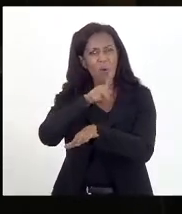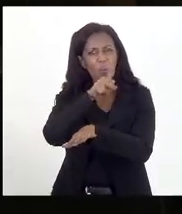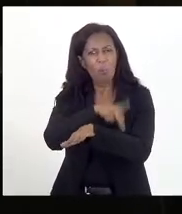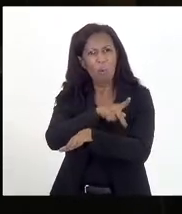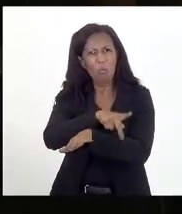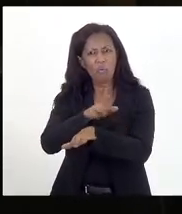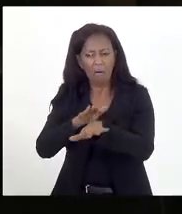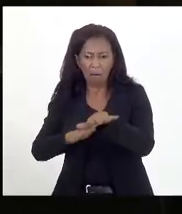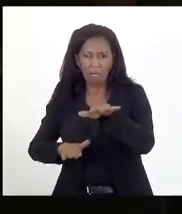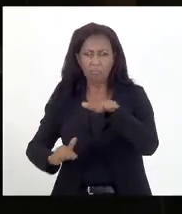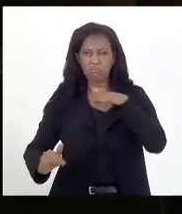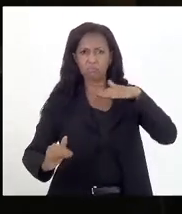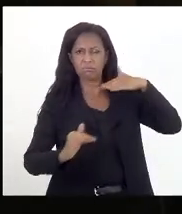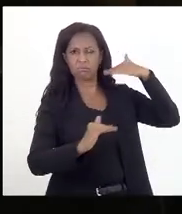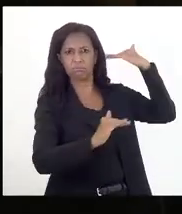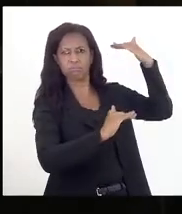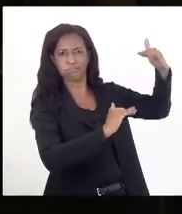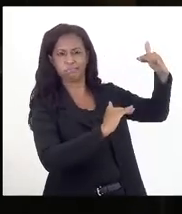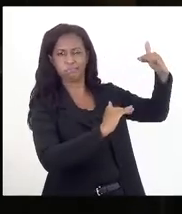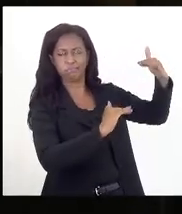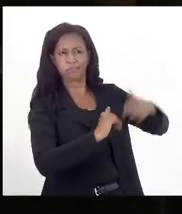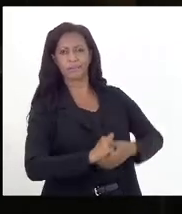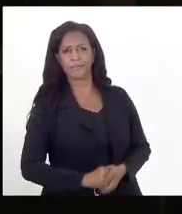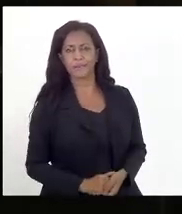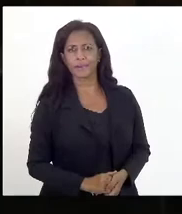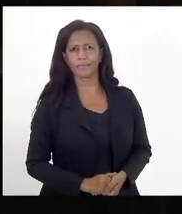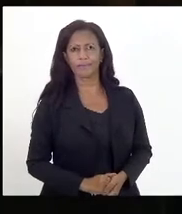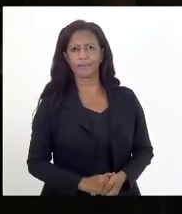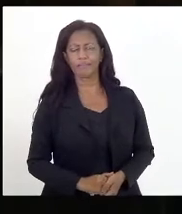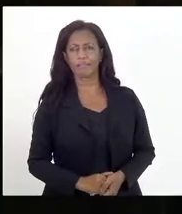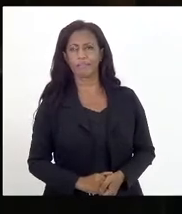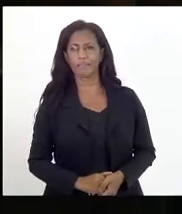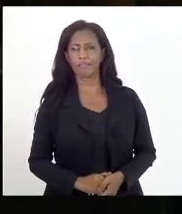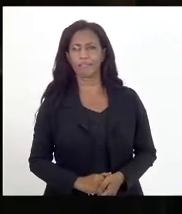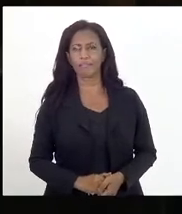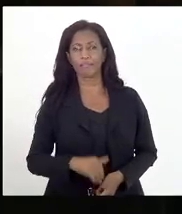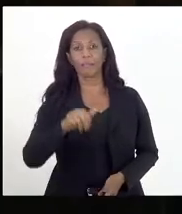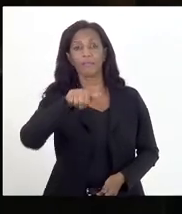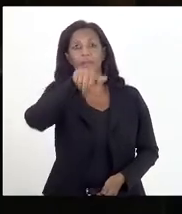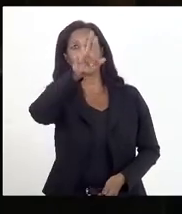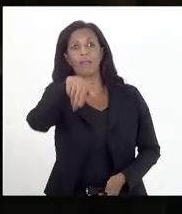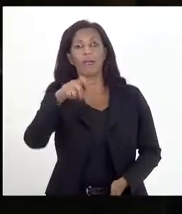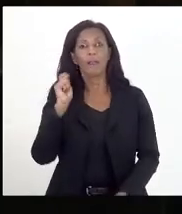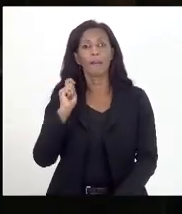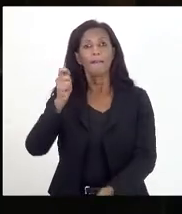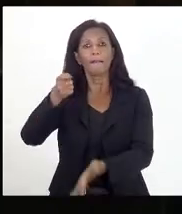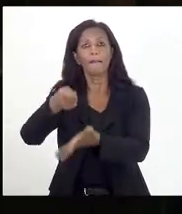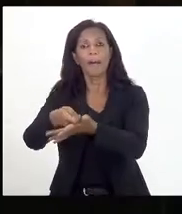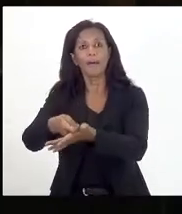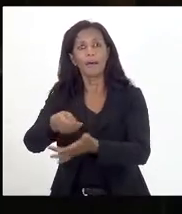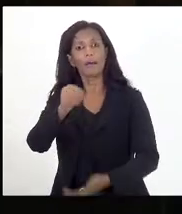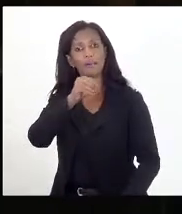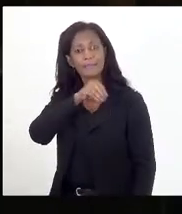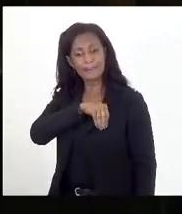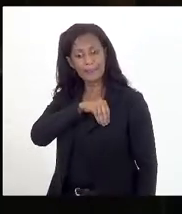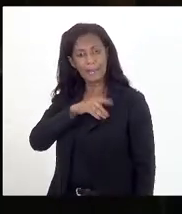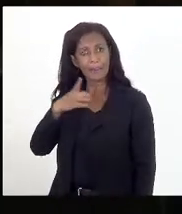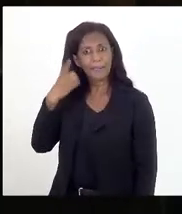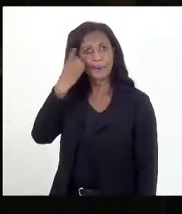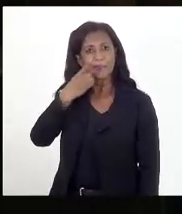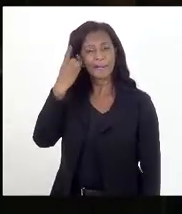brasileiro e fica falando mal de hoje quem paga os nossos salários